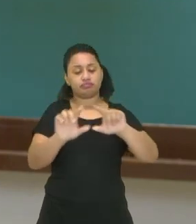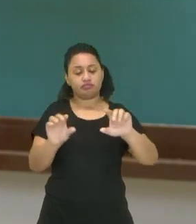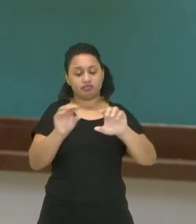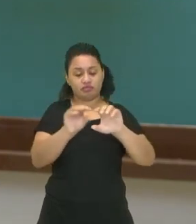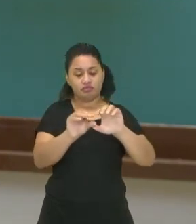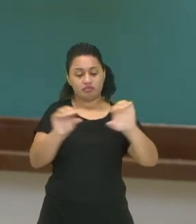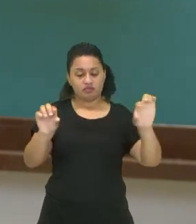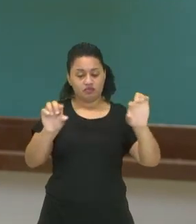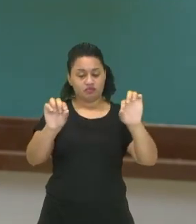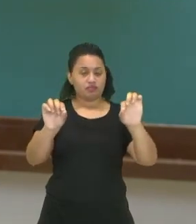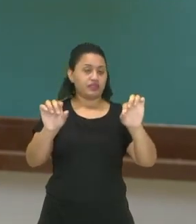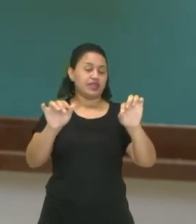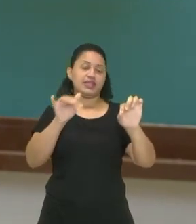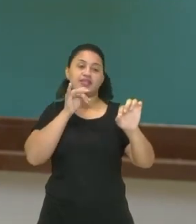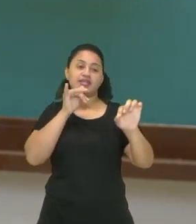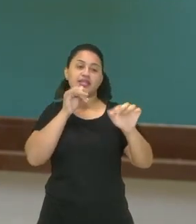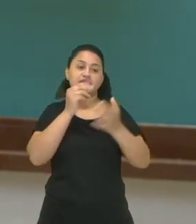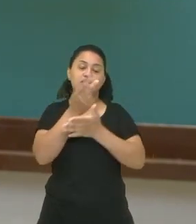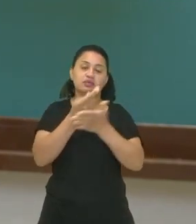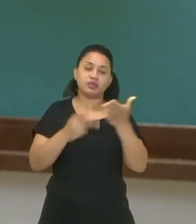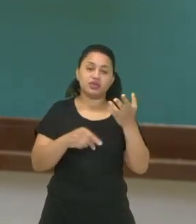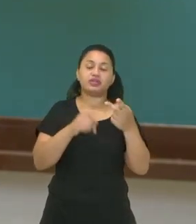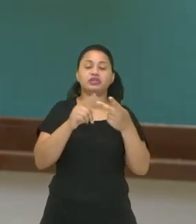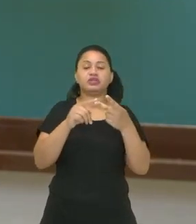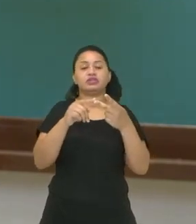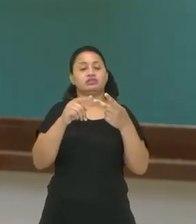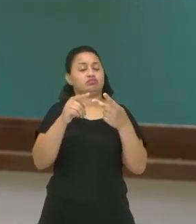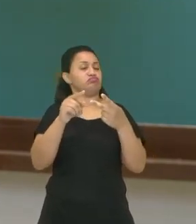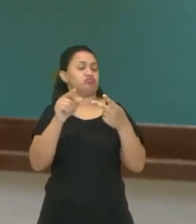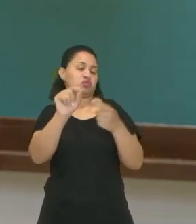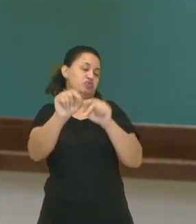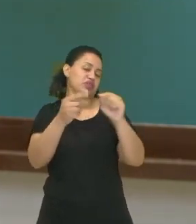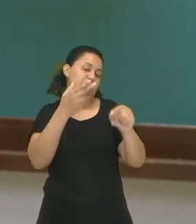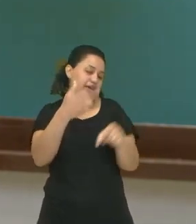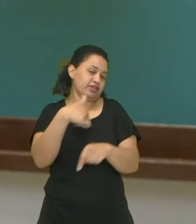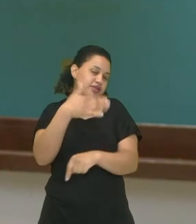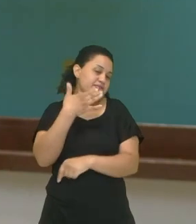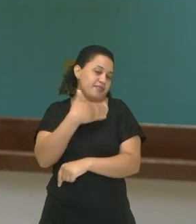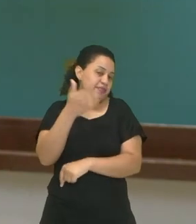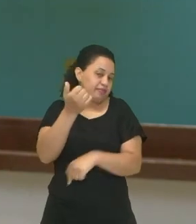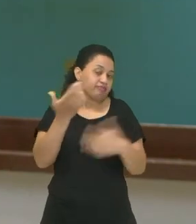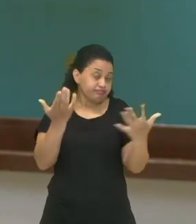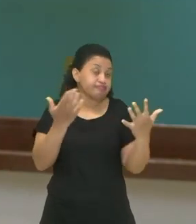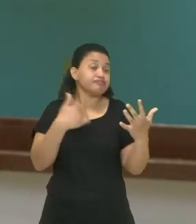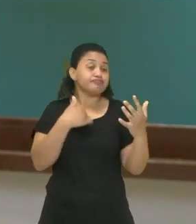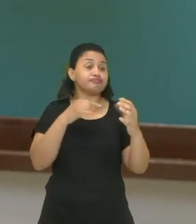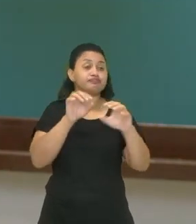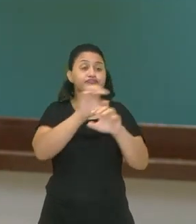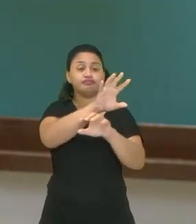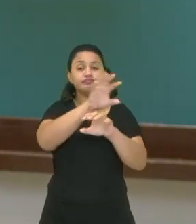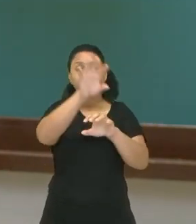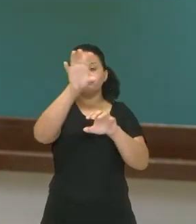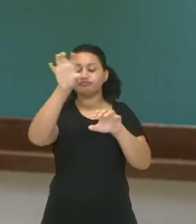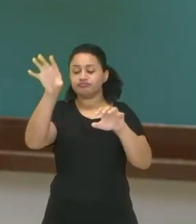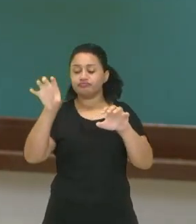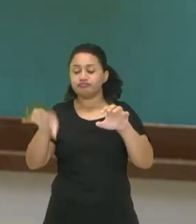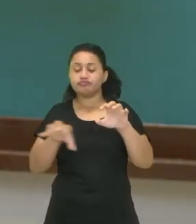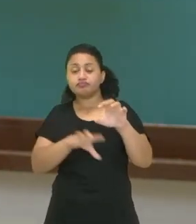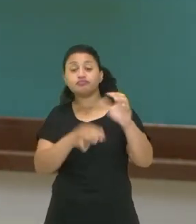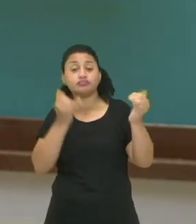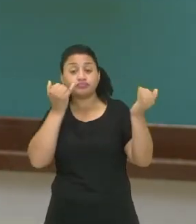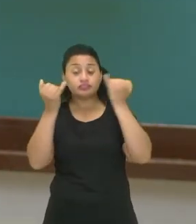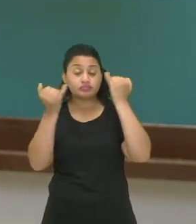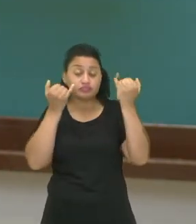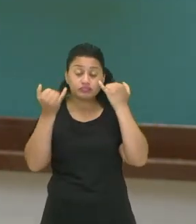por exemplo, poesia, condoreirismo, o que você achar interessante, e colocar as informações que você quiser